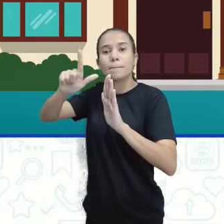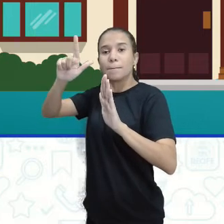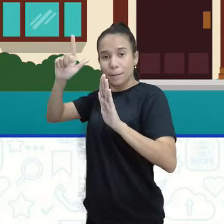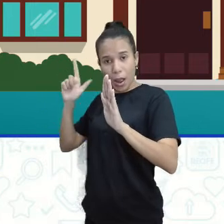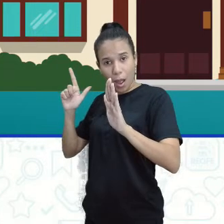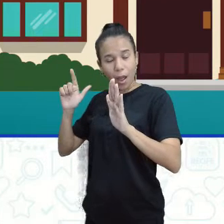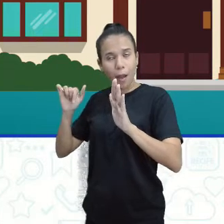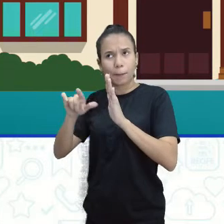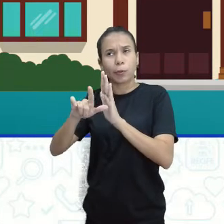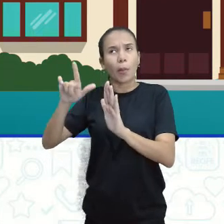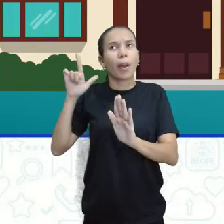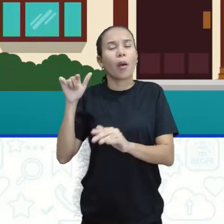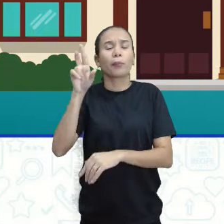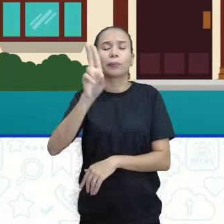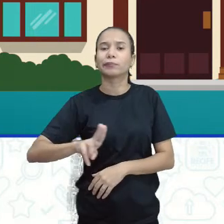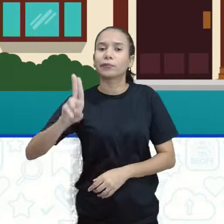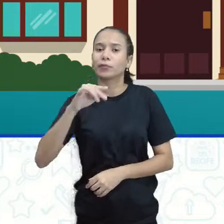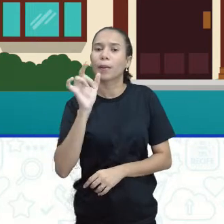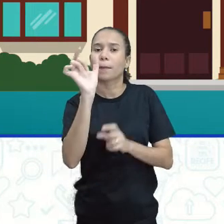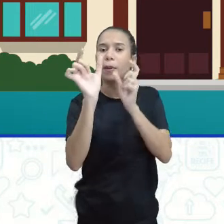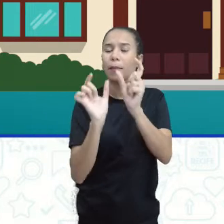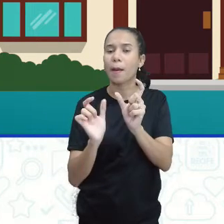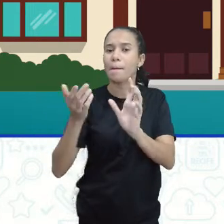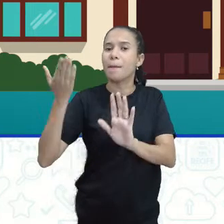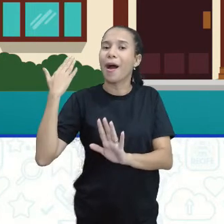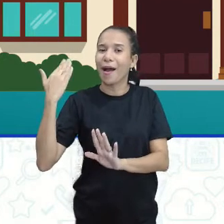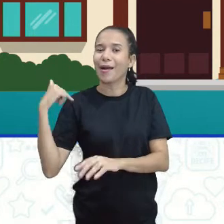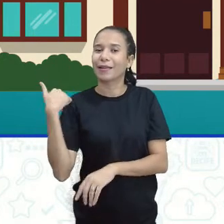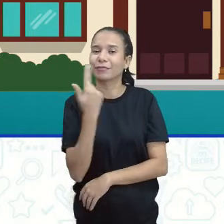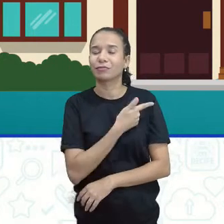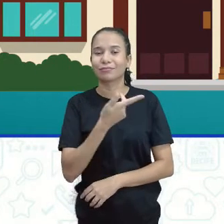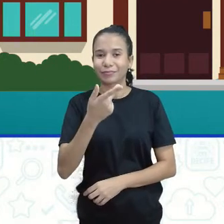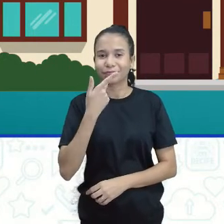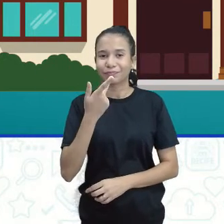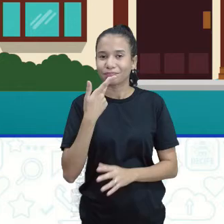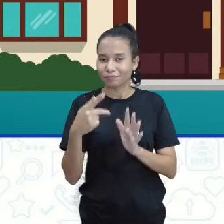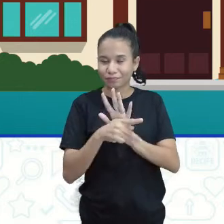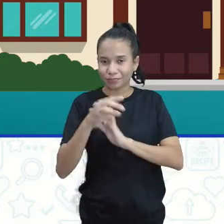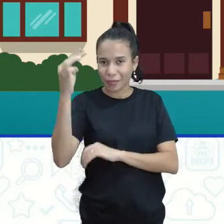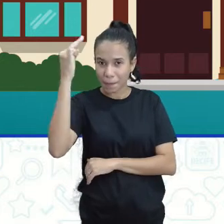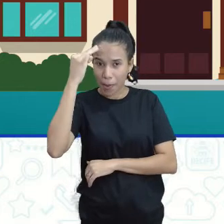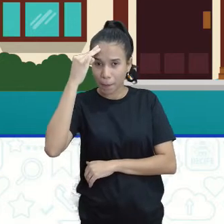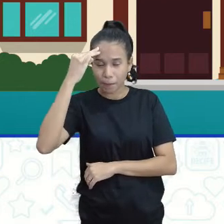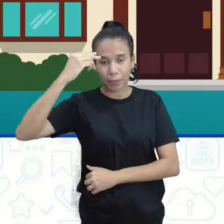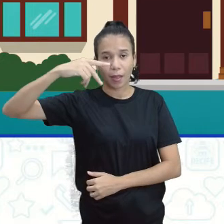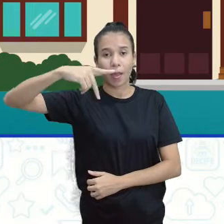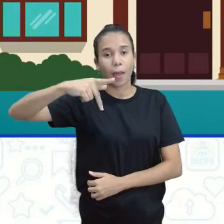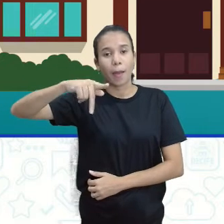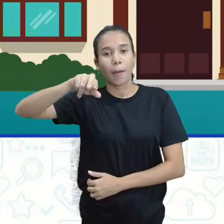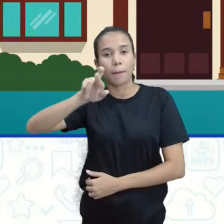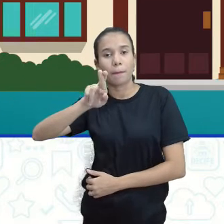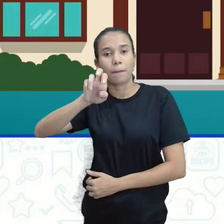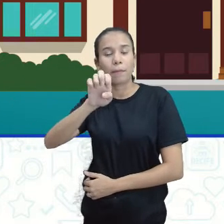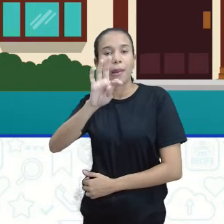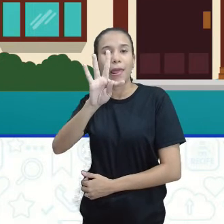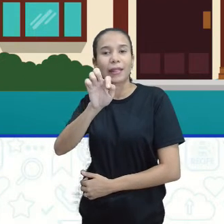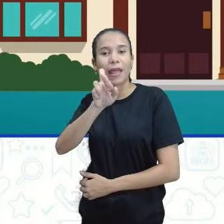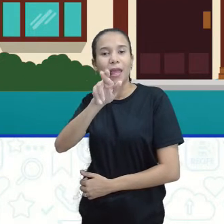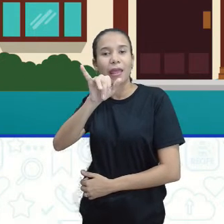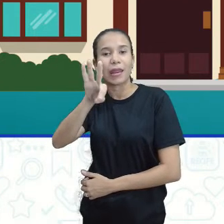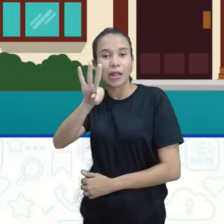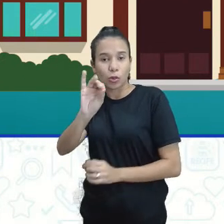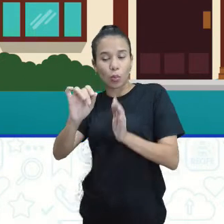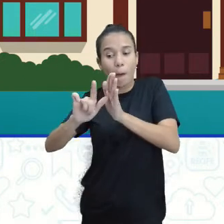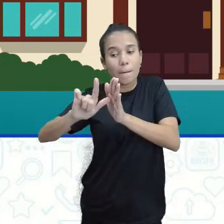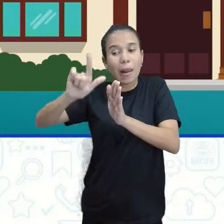E por que a gente vai usar os verbos no pretérito quando se fala de memória? Porque a gente vai falar de algo localizado no